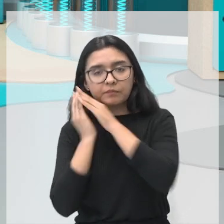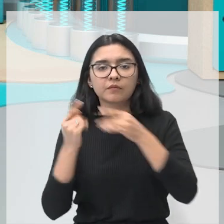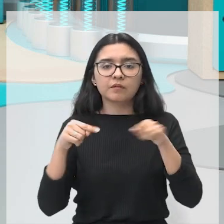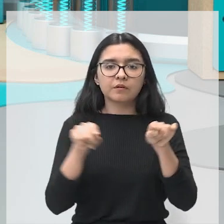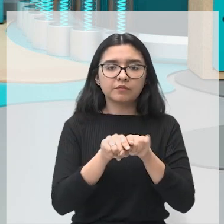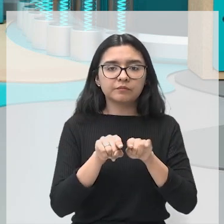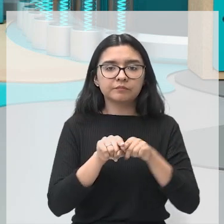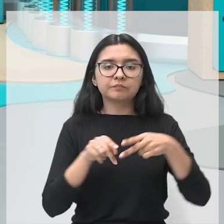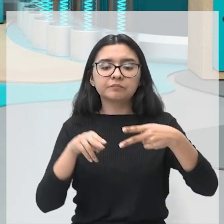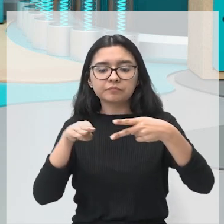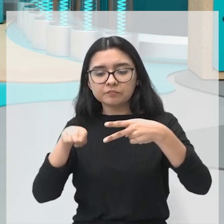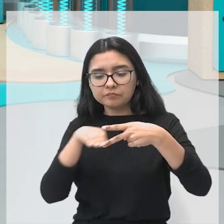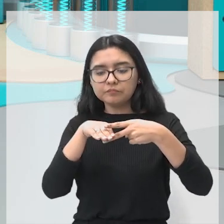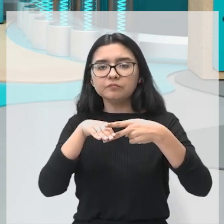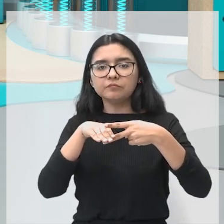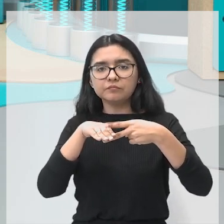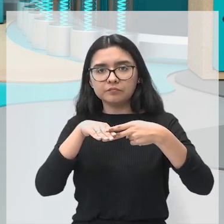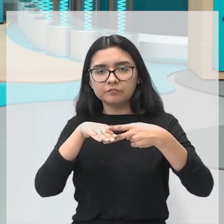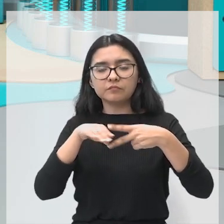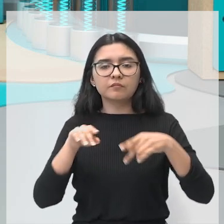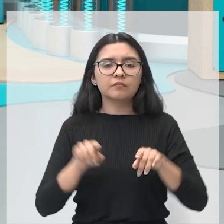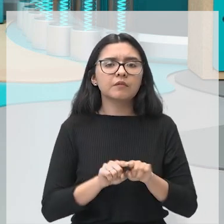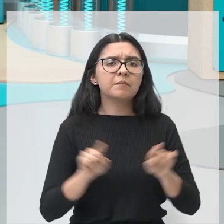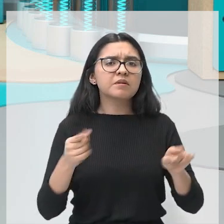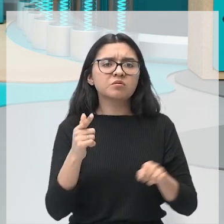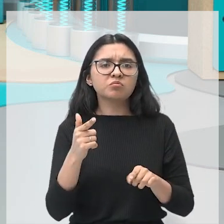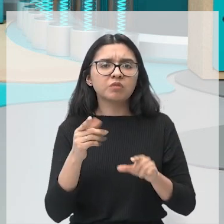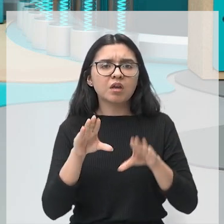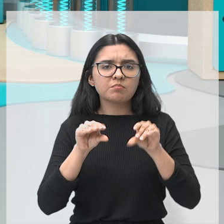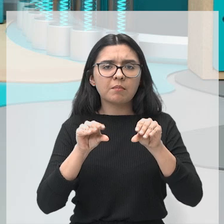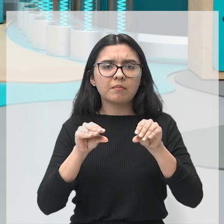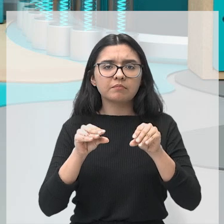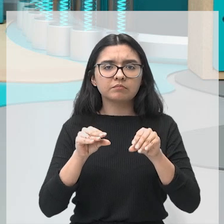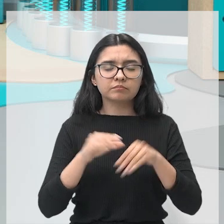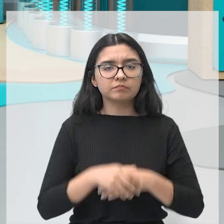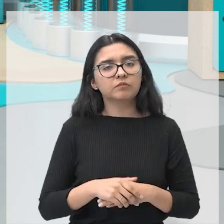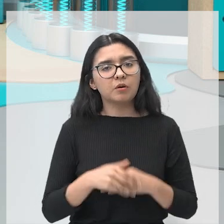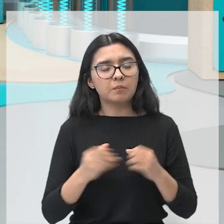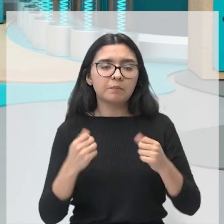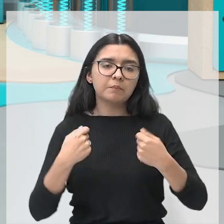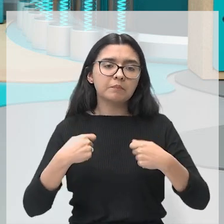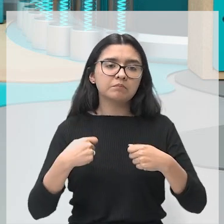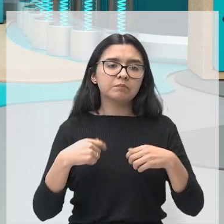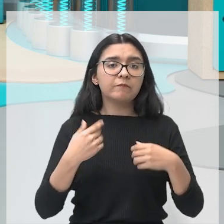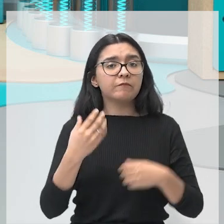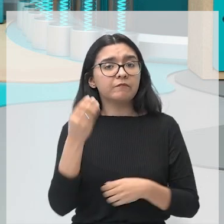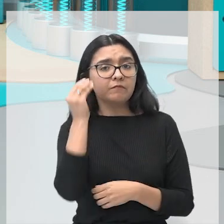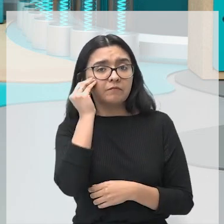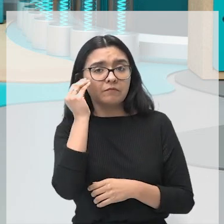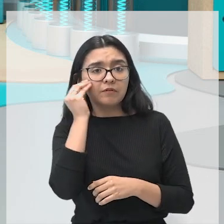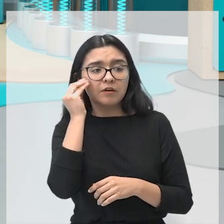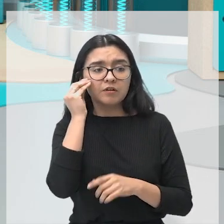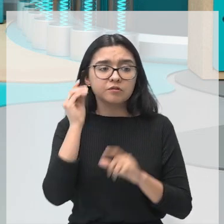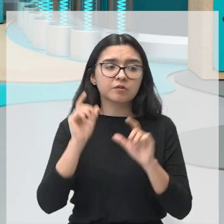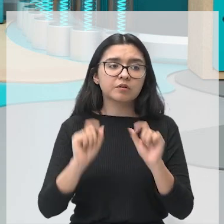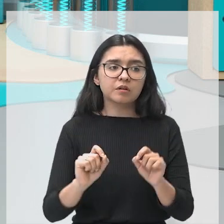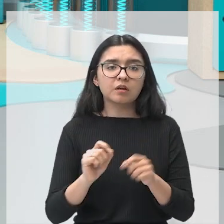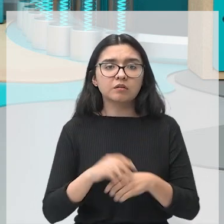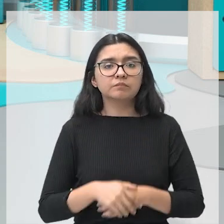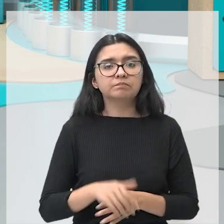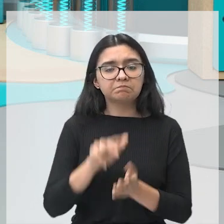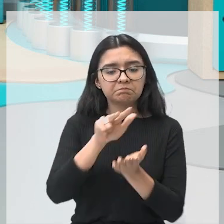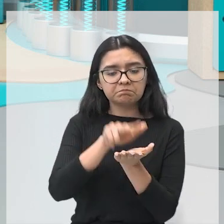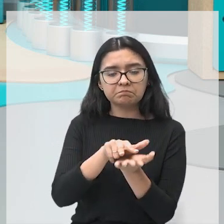ajustando a coluna. Porém, você pode dizer para mim, professor, eu não tenho tudo isso de travesseiro. Procura uma posição confortável e tenta